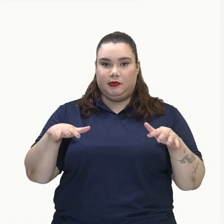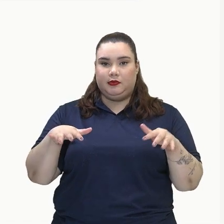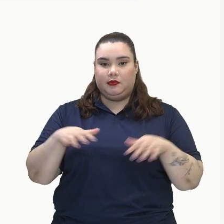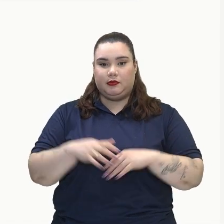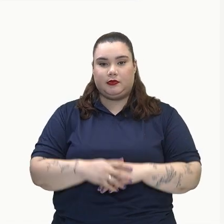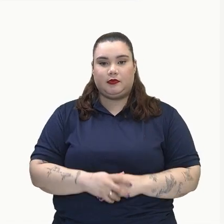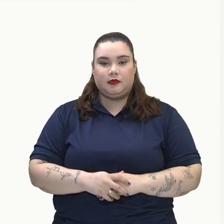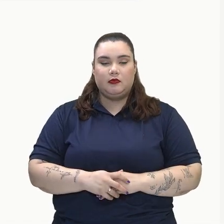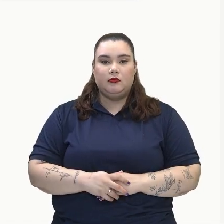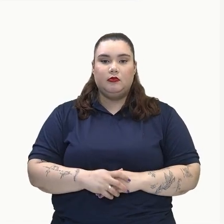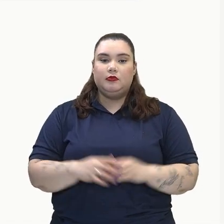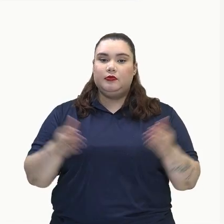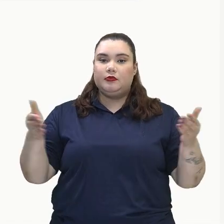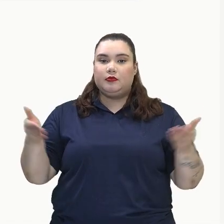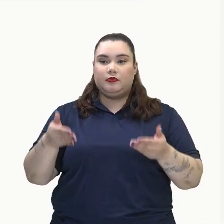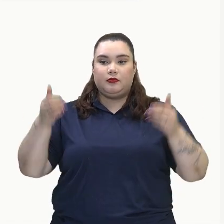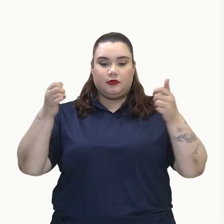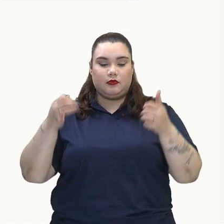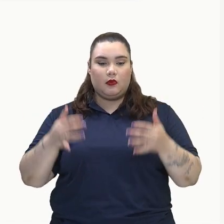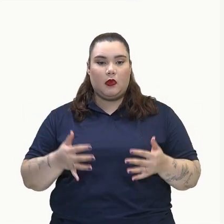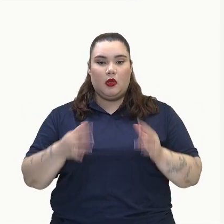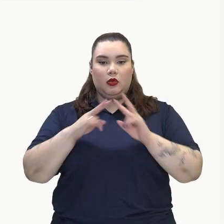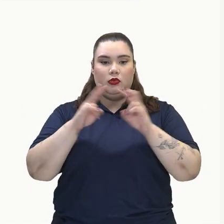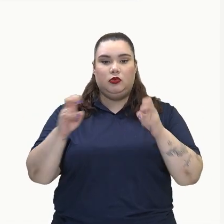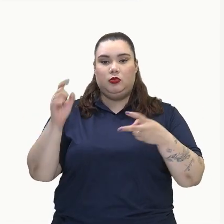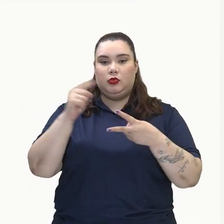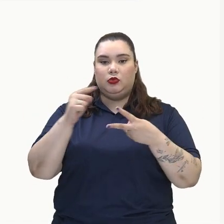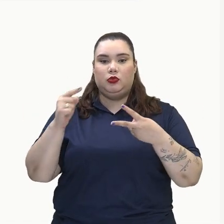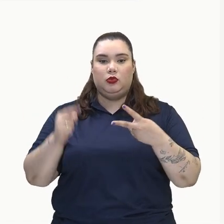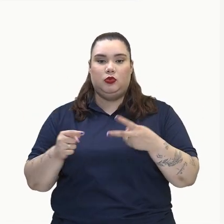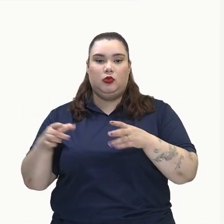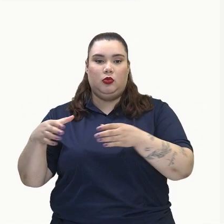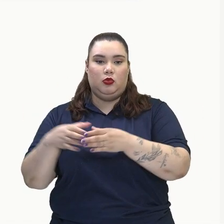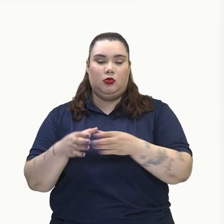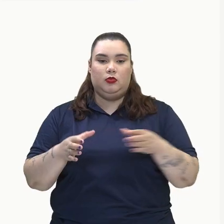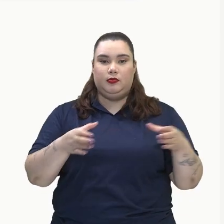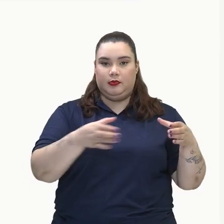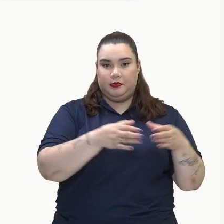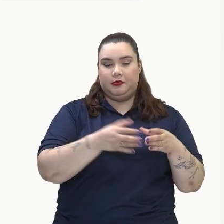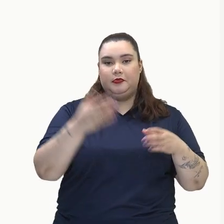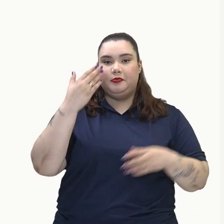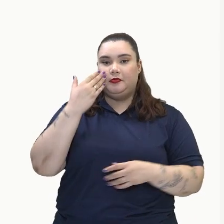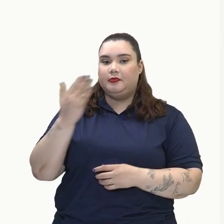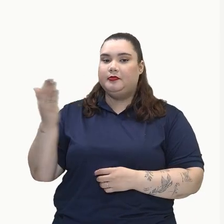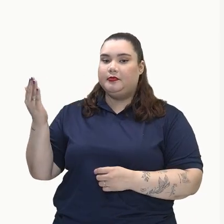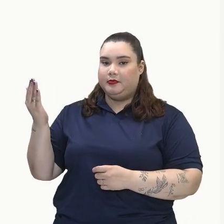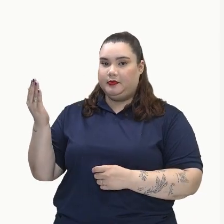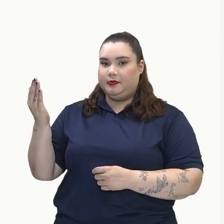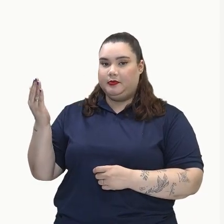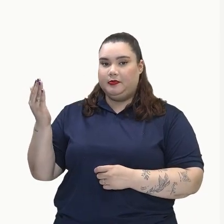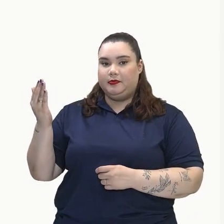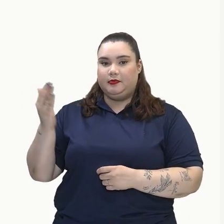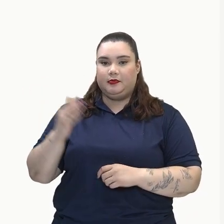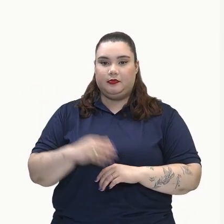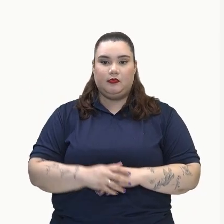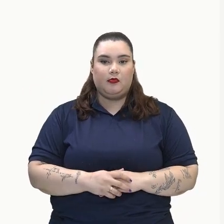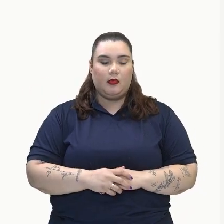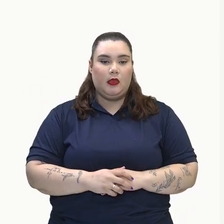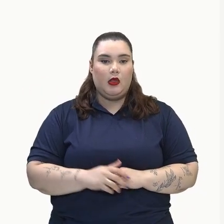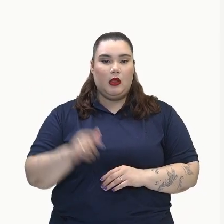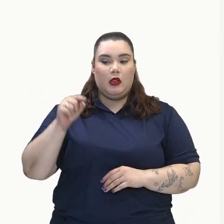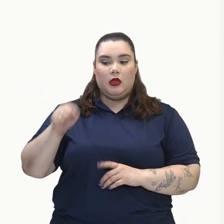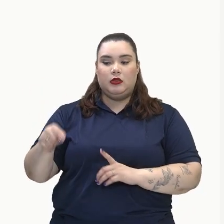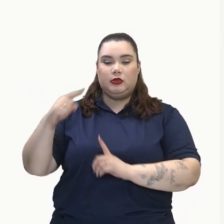aumentando. Vamos falar agora sobre essas duas classificações, quanto à proteção integral e a de uso sustentável.